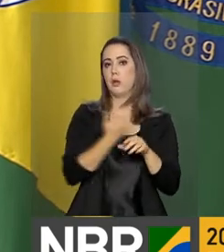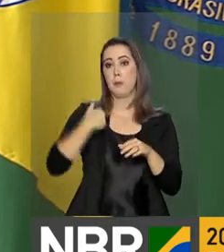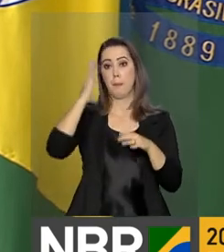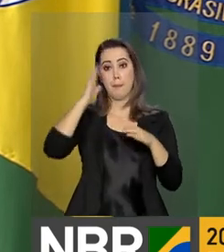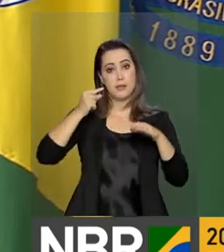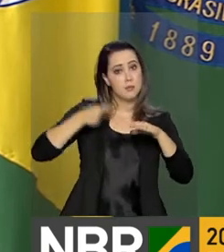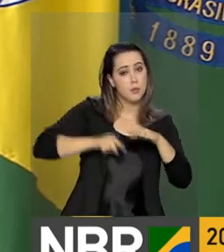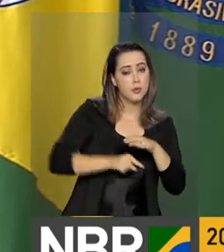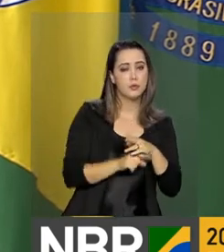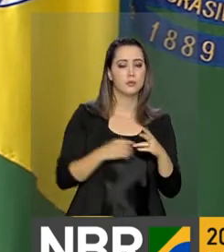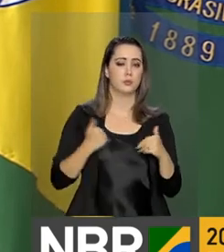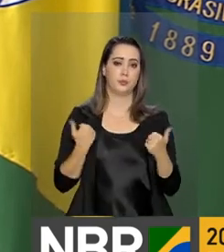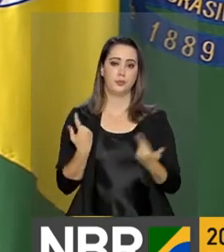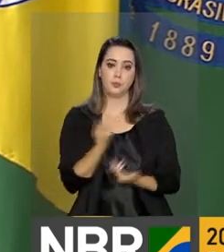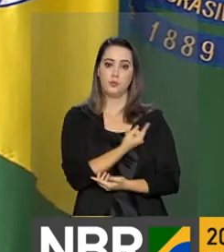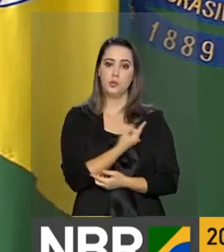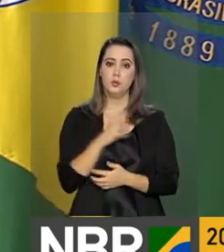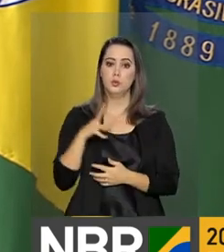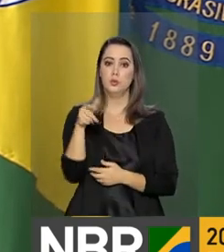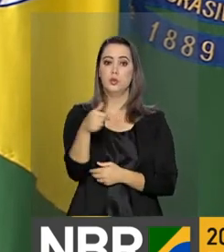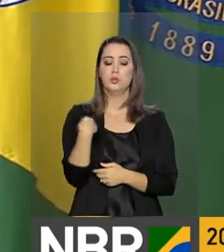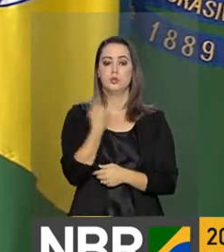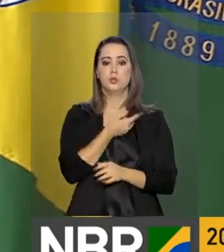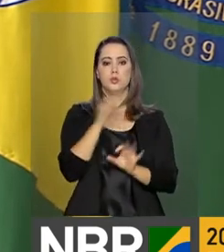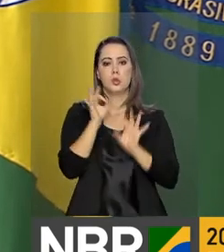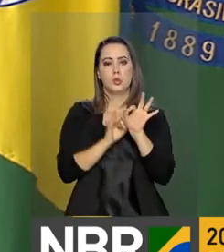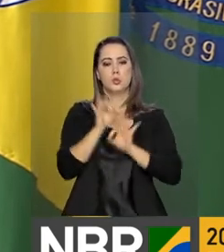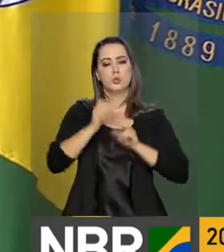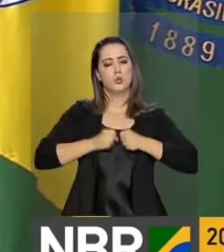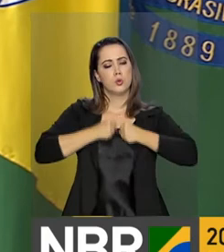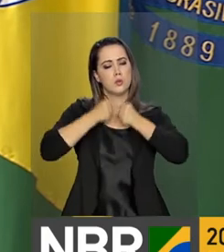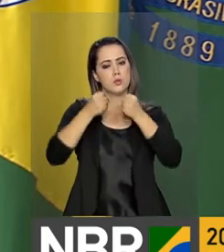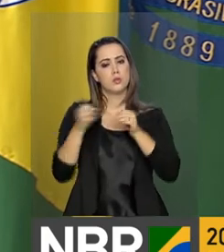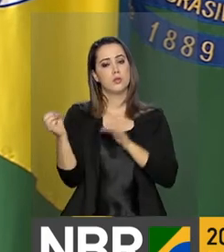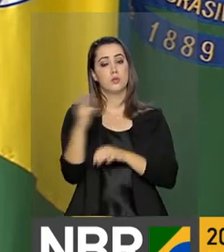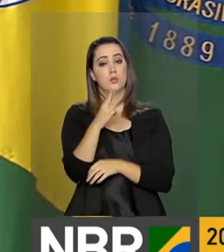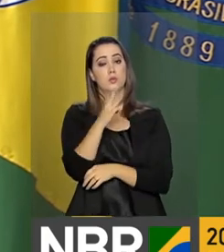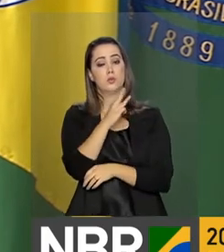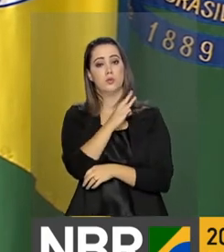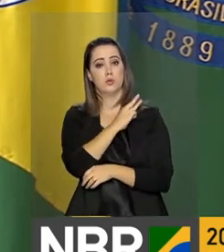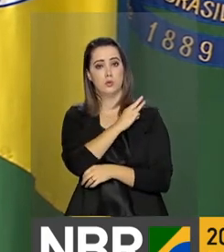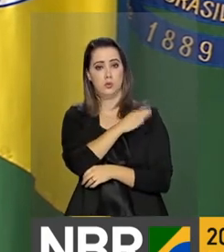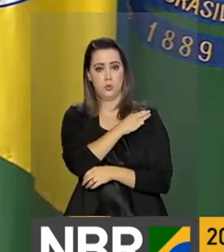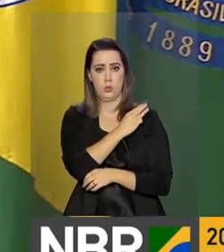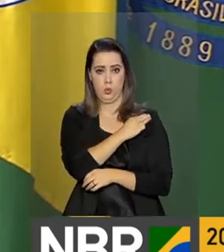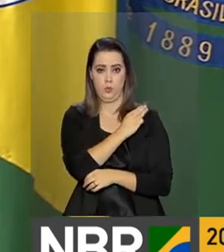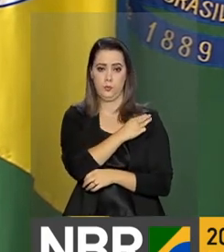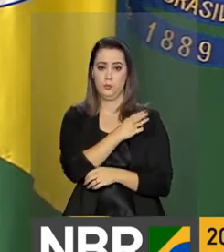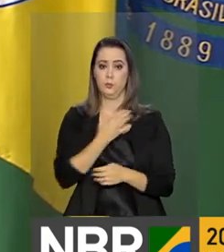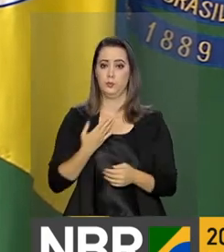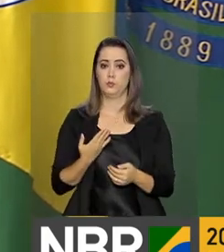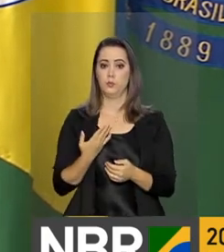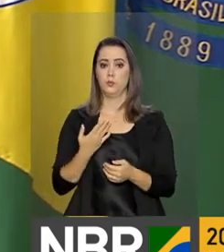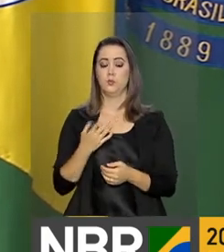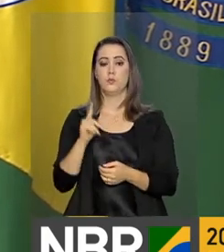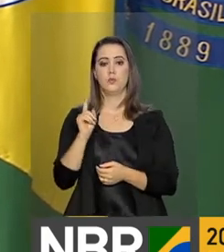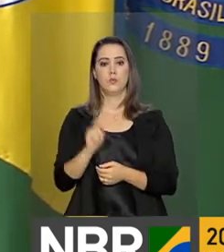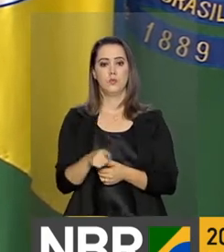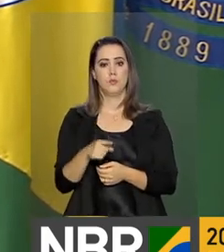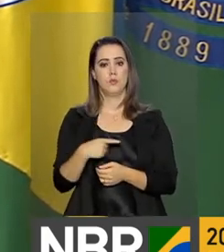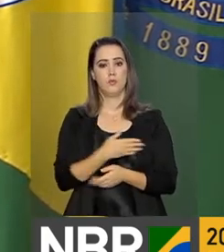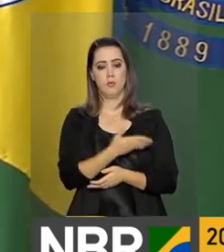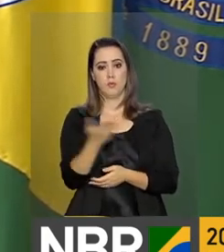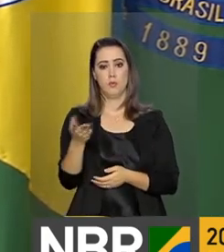foi por outra razão que nós todos nos dedicamos muito à reforma do ensino médio, que é,